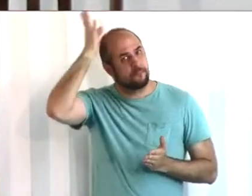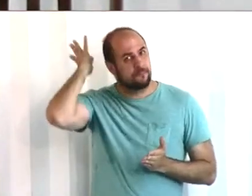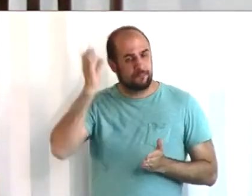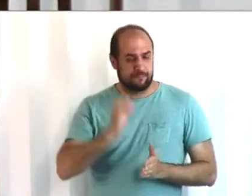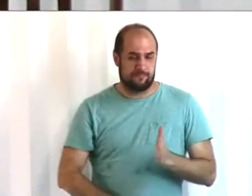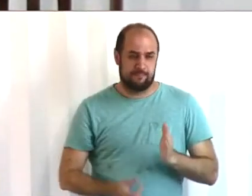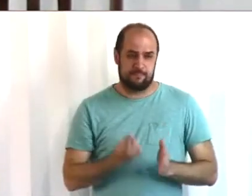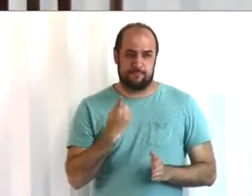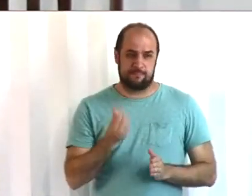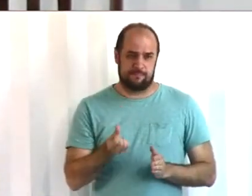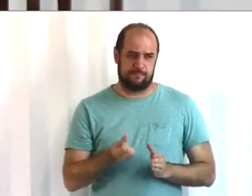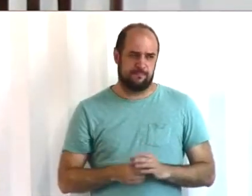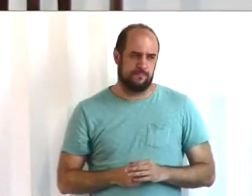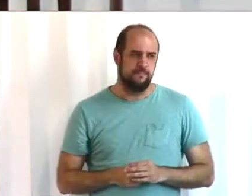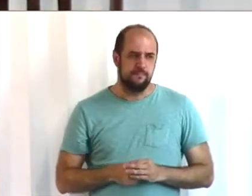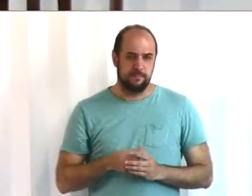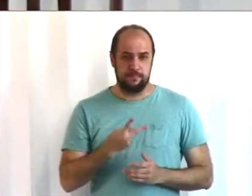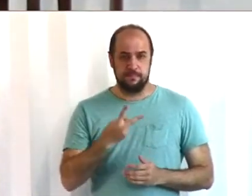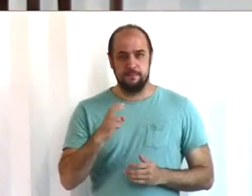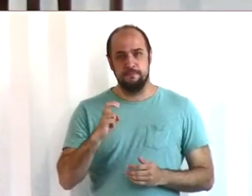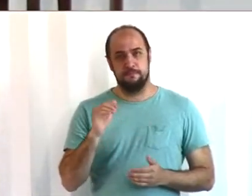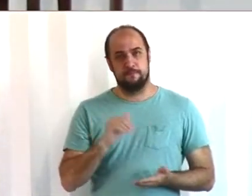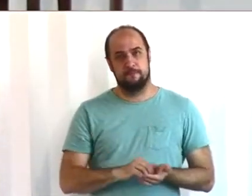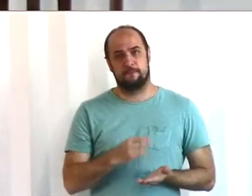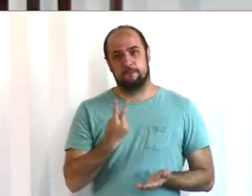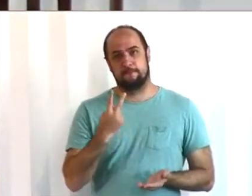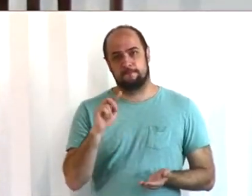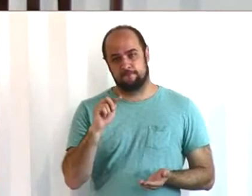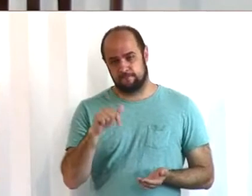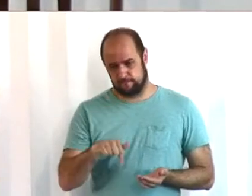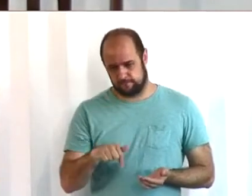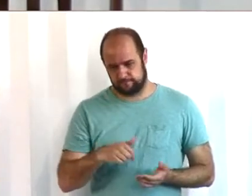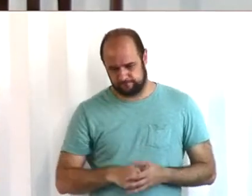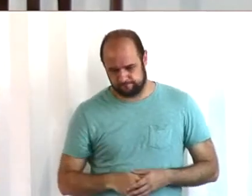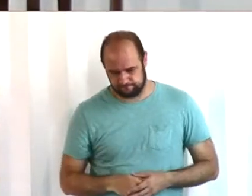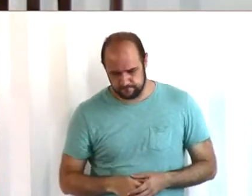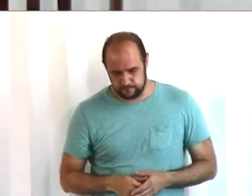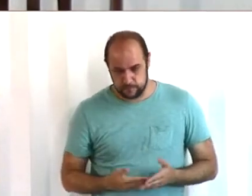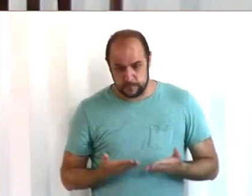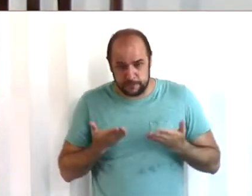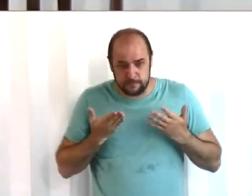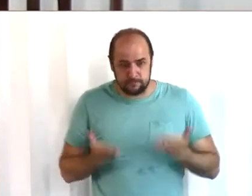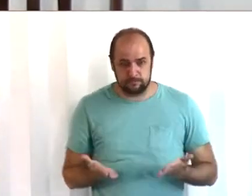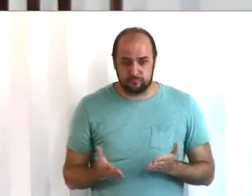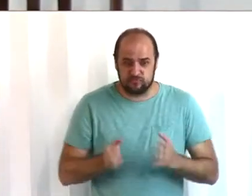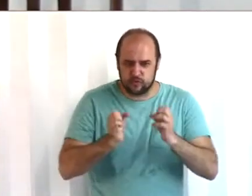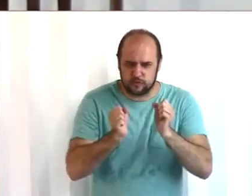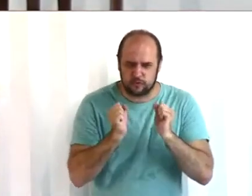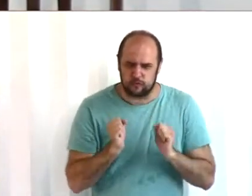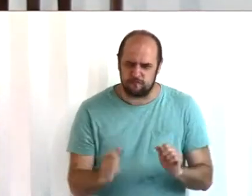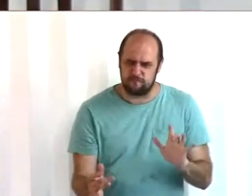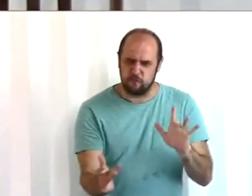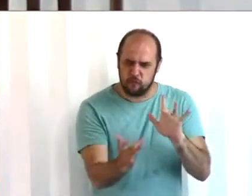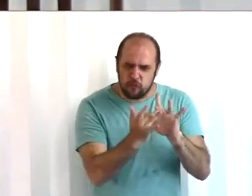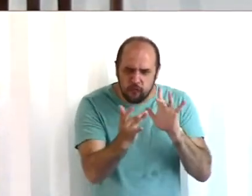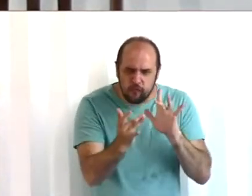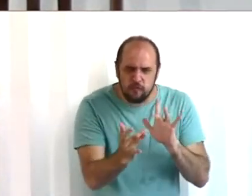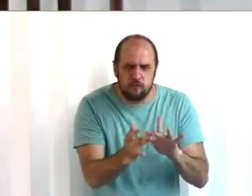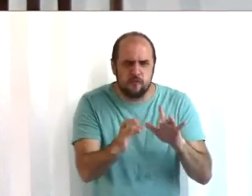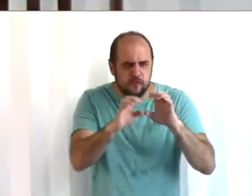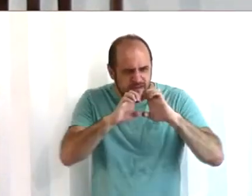Romanos 16, 25 a 27, ora, aquele que é poderoso para vos confirmar, segundo o